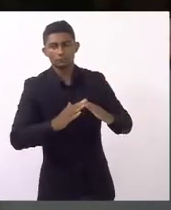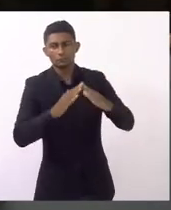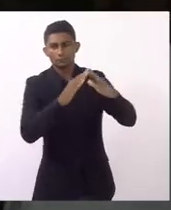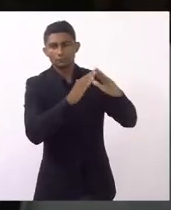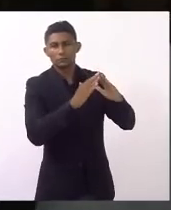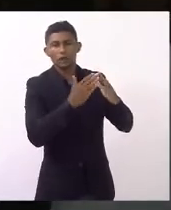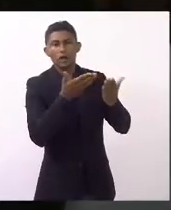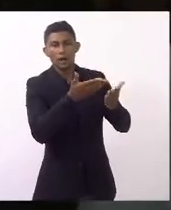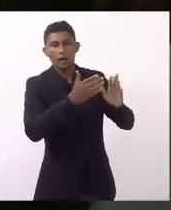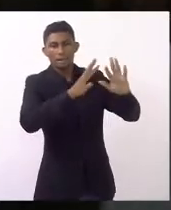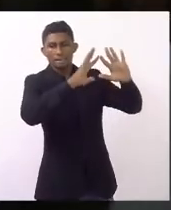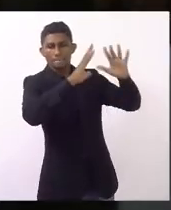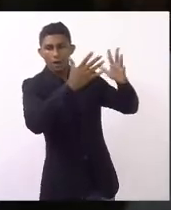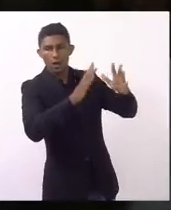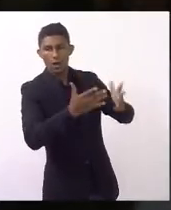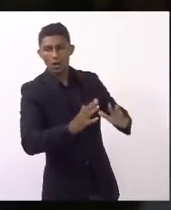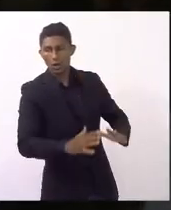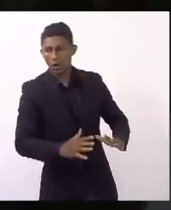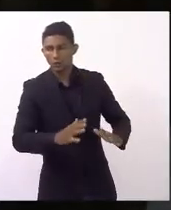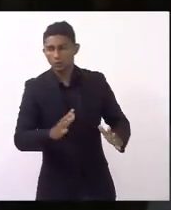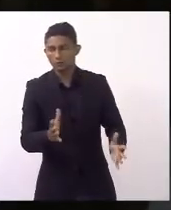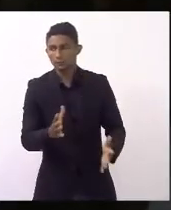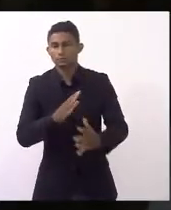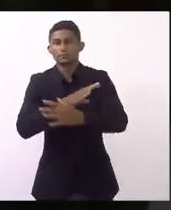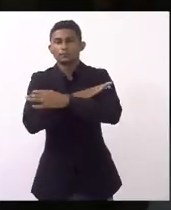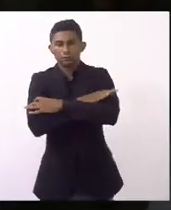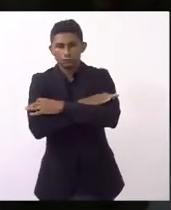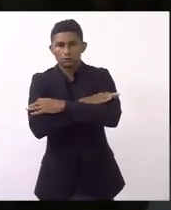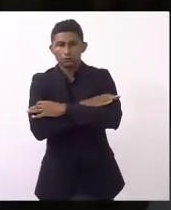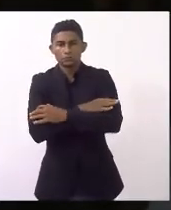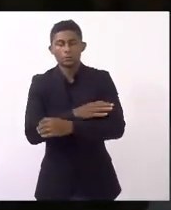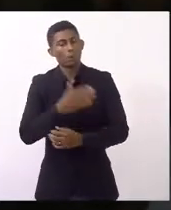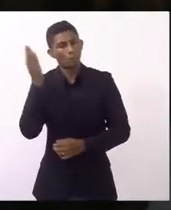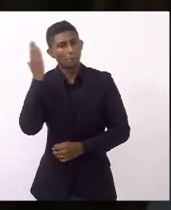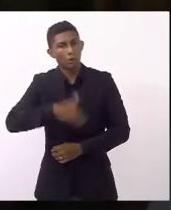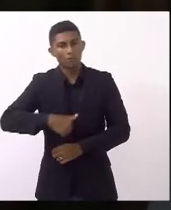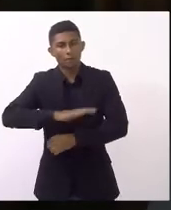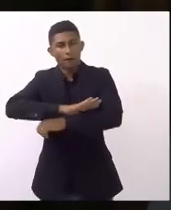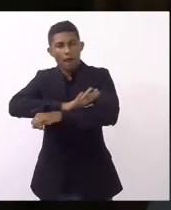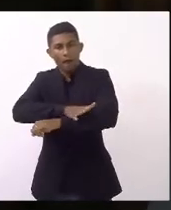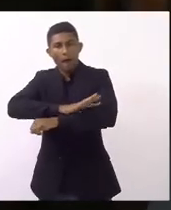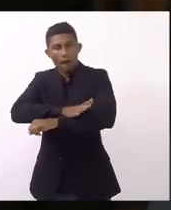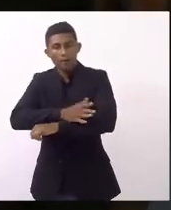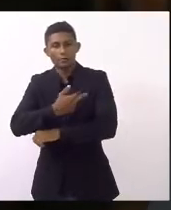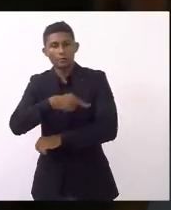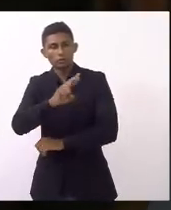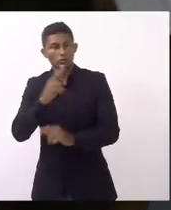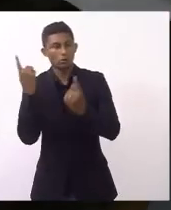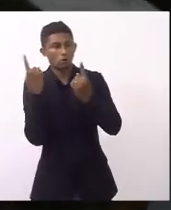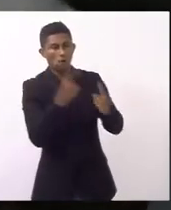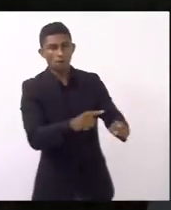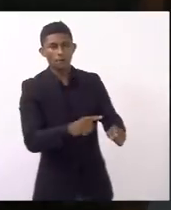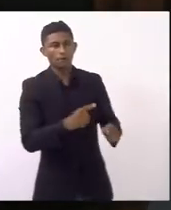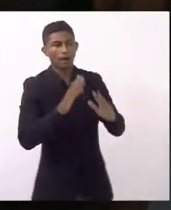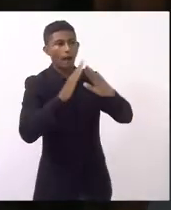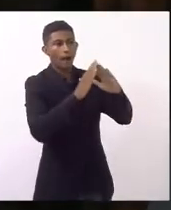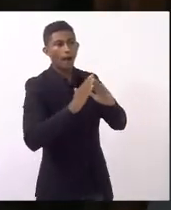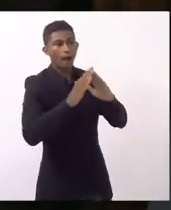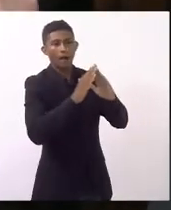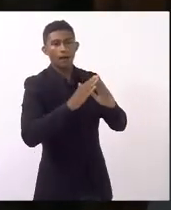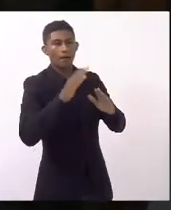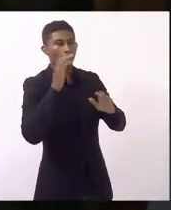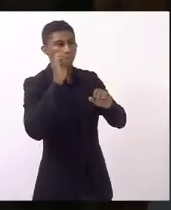violenta demonstrando o racismo religioso que também faltou aquela ação de violência de remoção daquelas casas